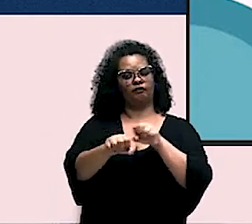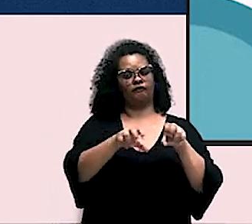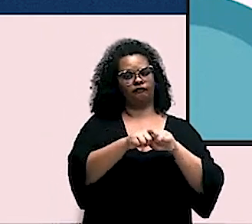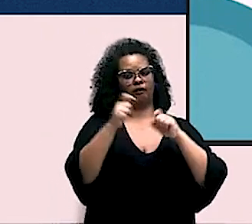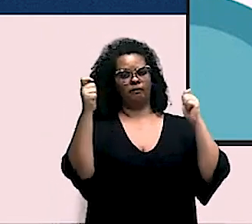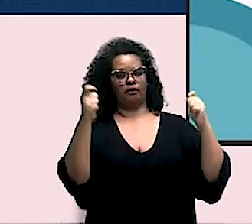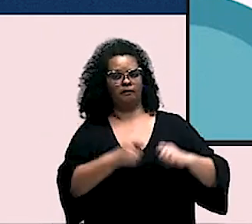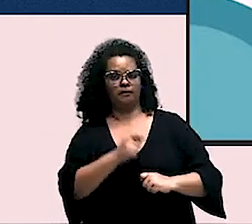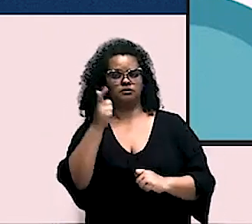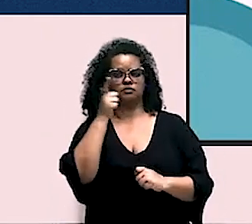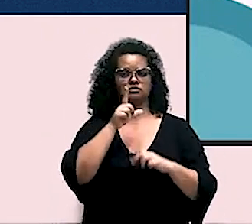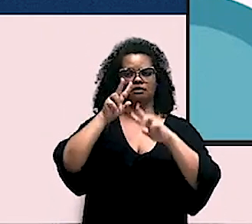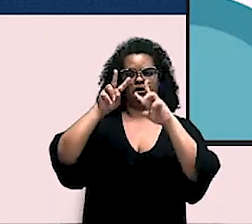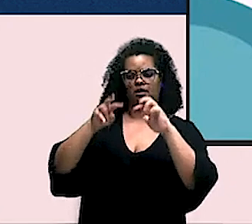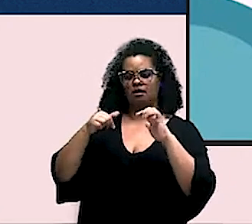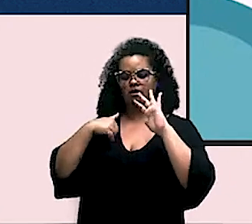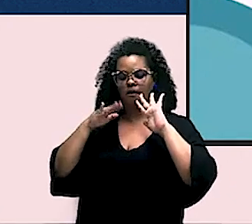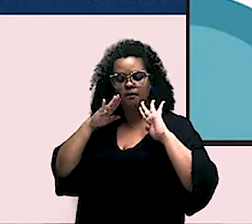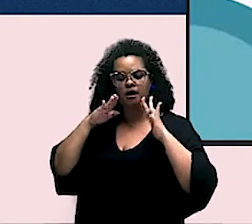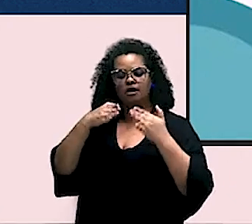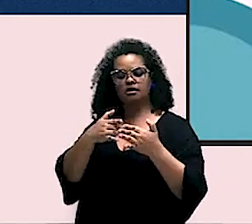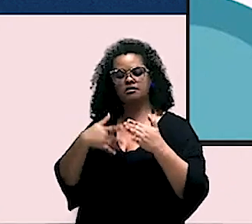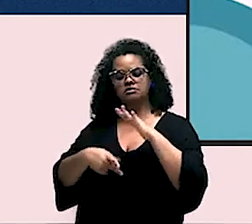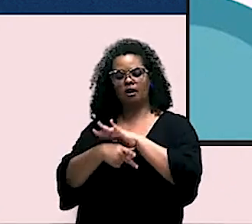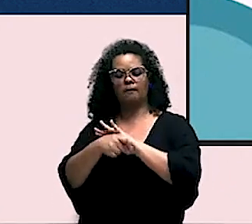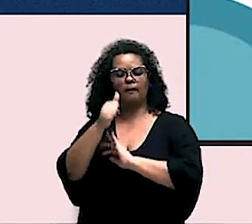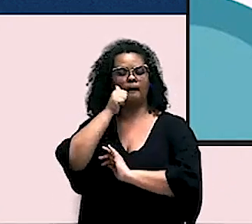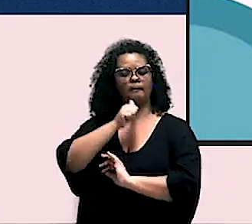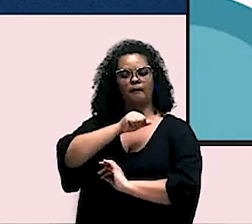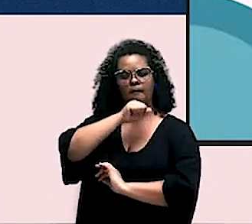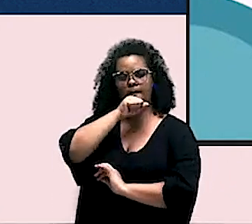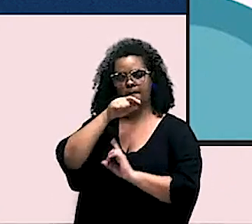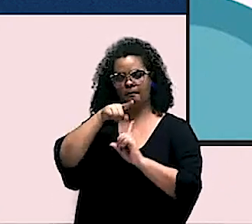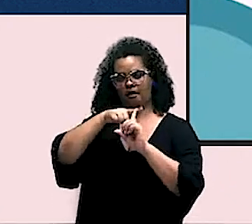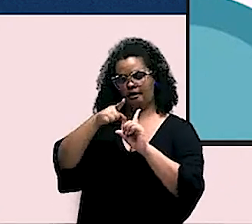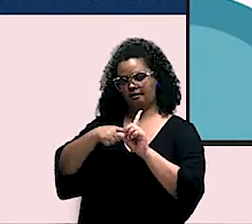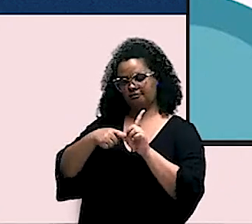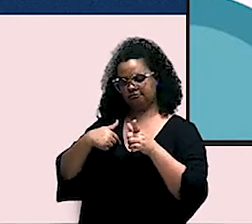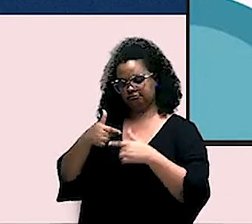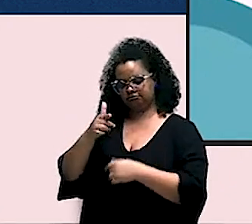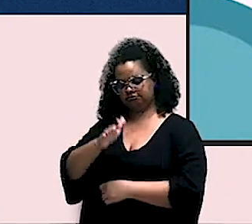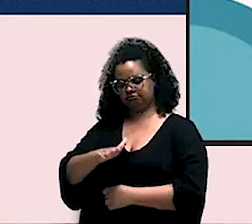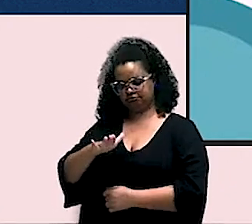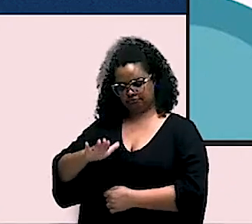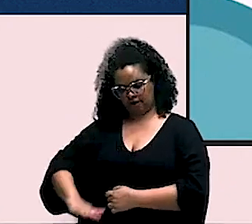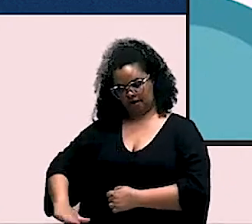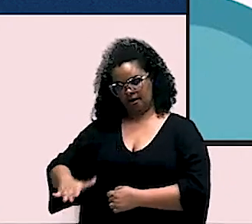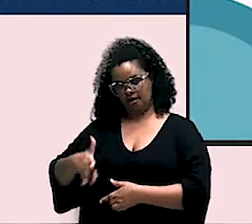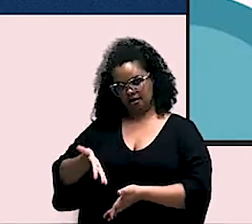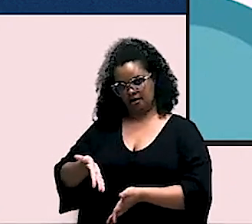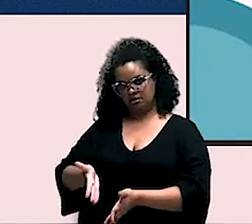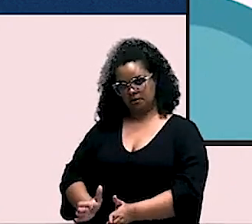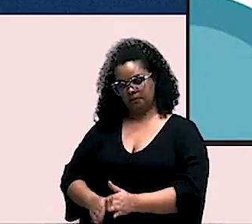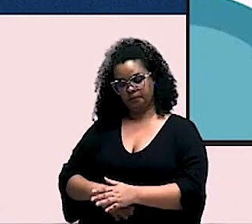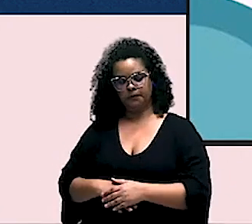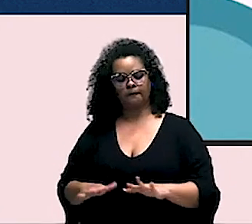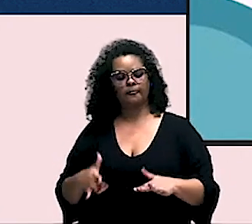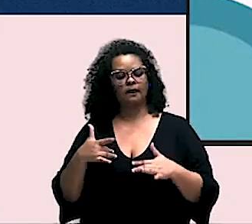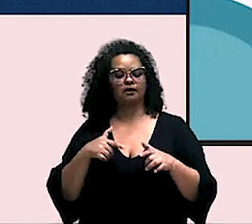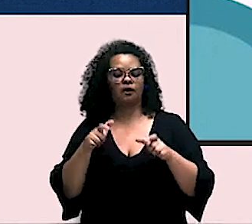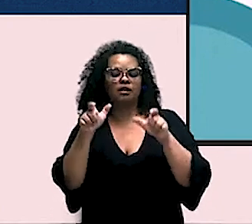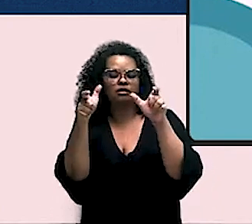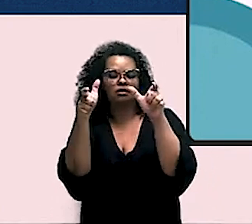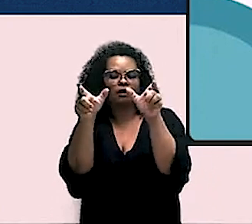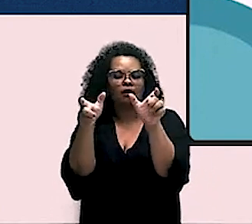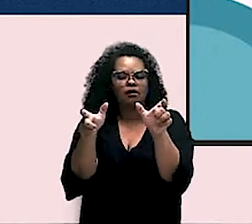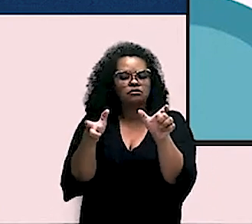temáticas relacionadas à atenção materno-infantil, tá? Tudo isso a gente verificou dentro da governança. Já na parte de infraestrutura, como